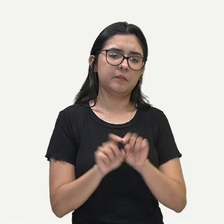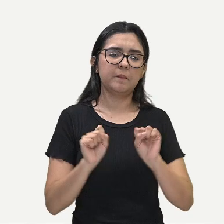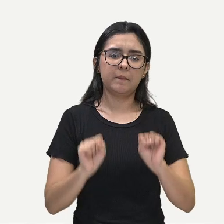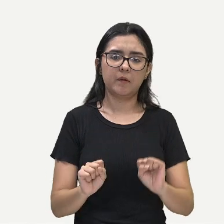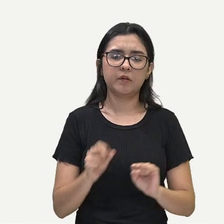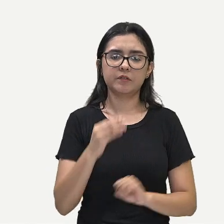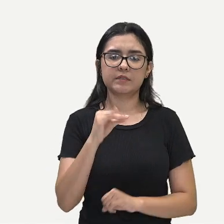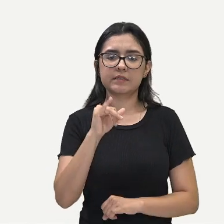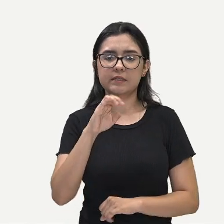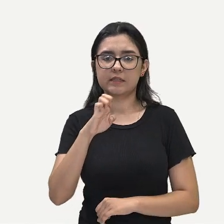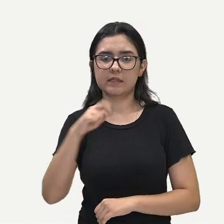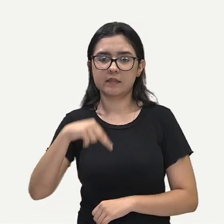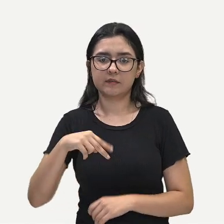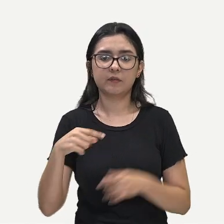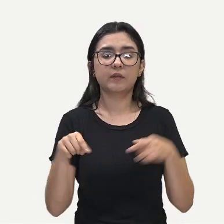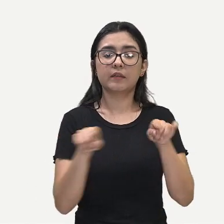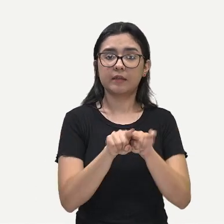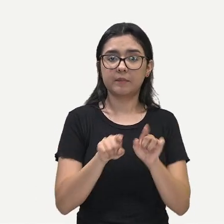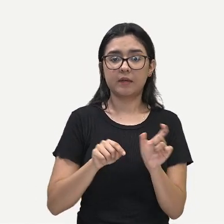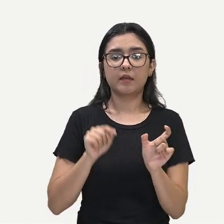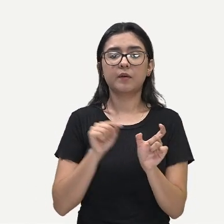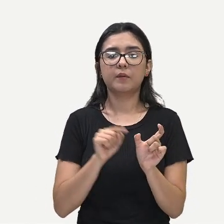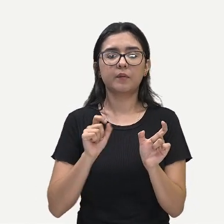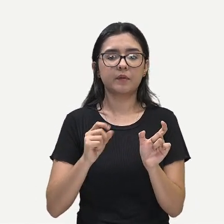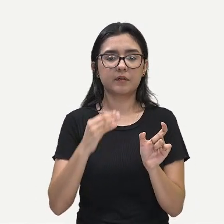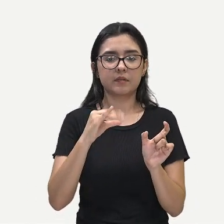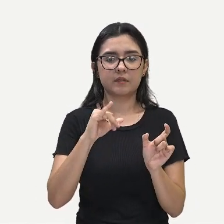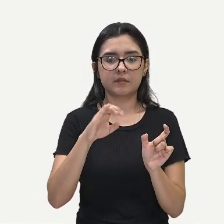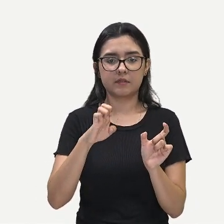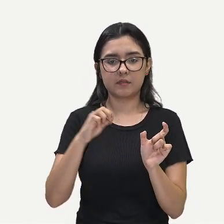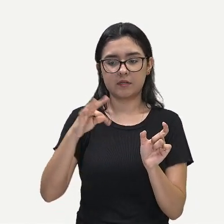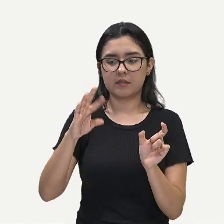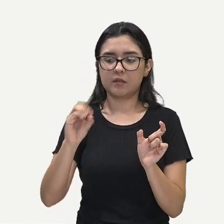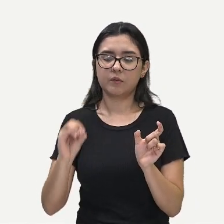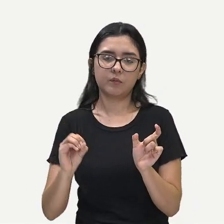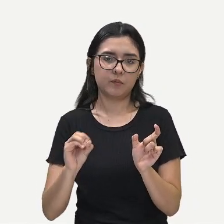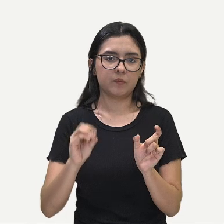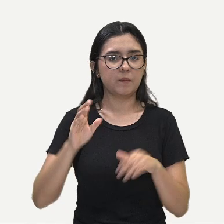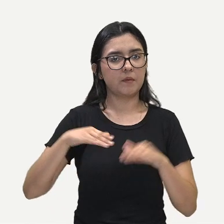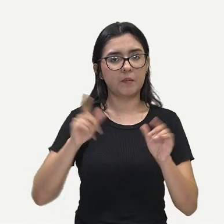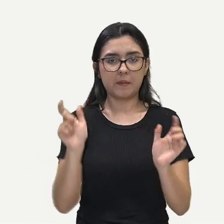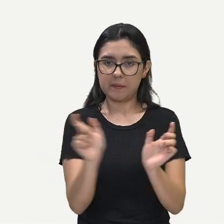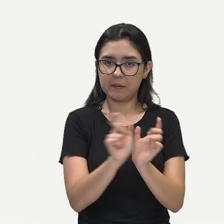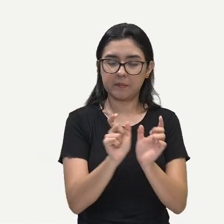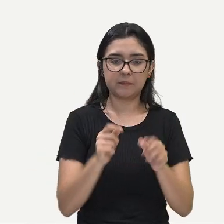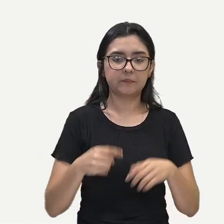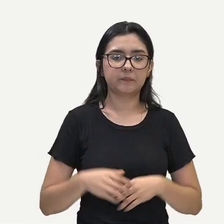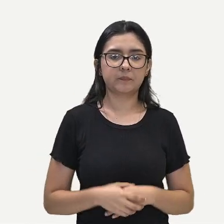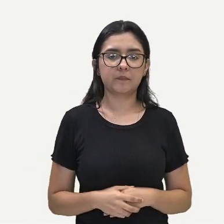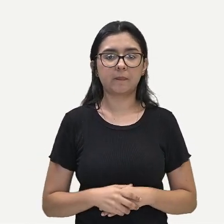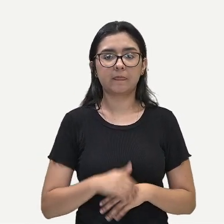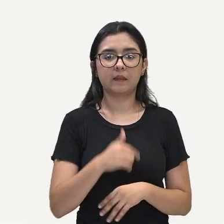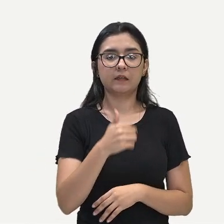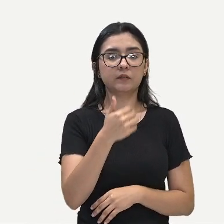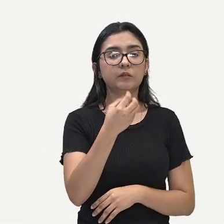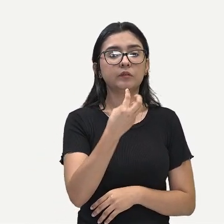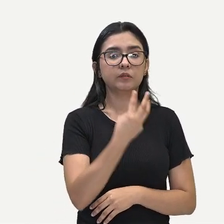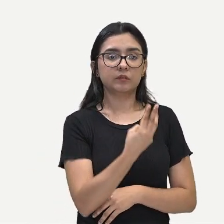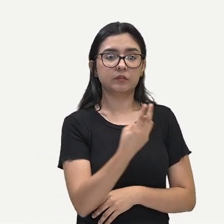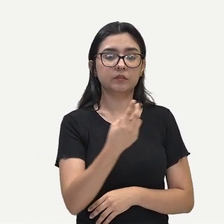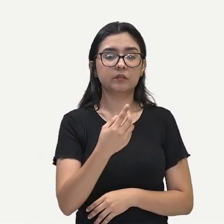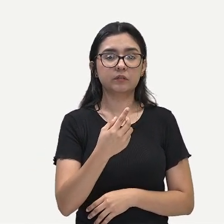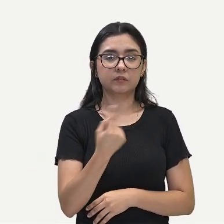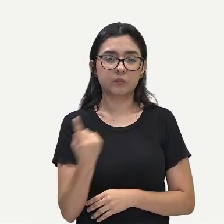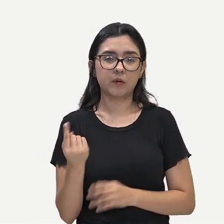chamado de ciento, dependendo aí da palavra que ele vai compor. Então, do 31 até